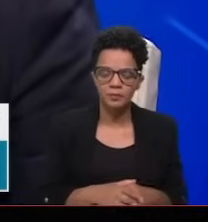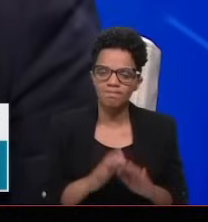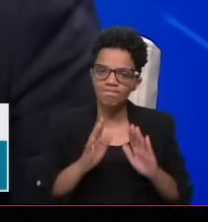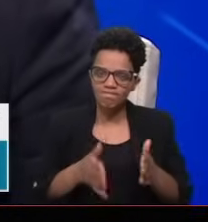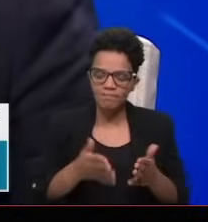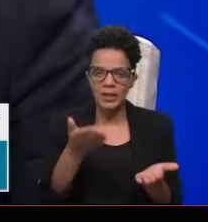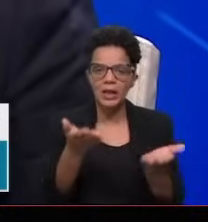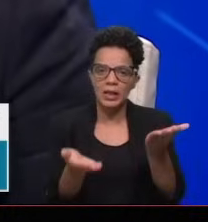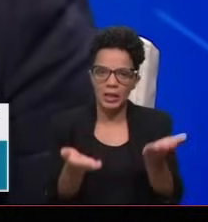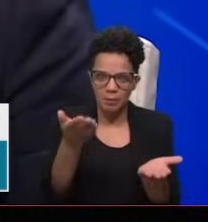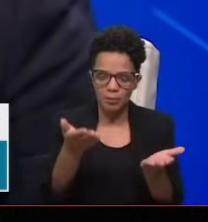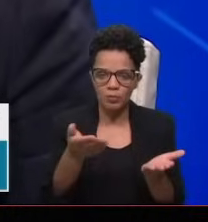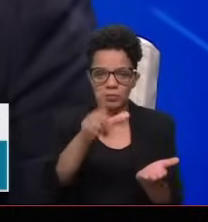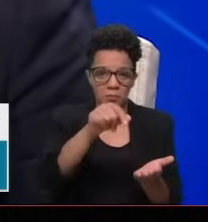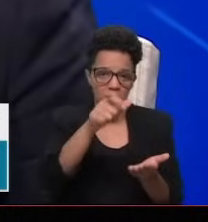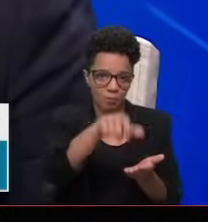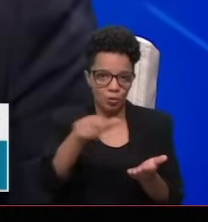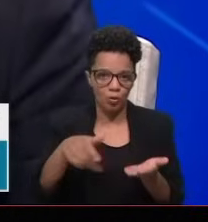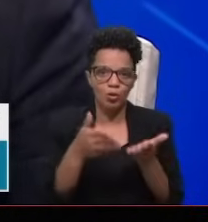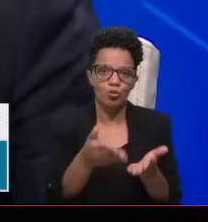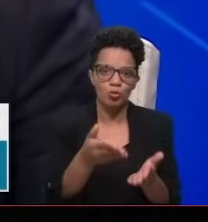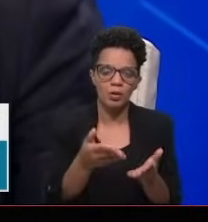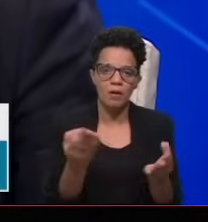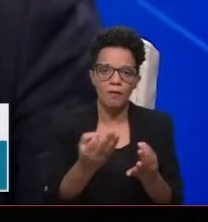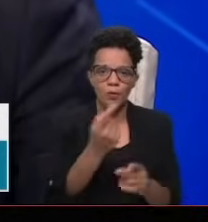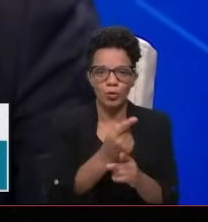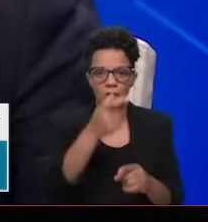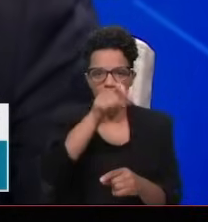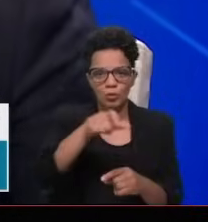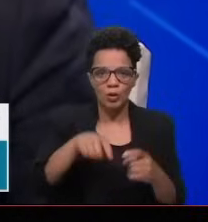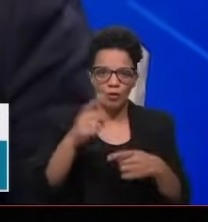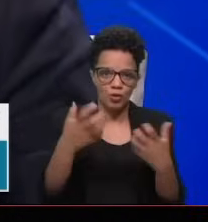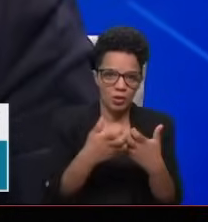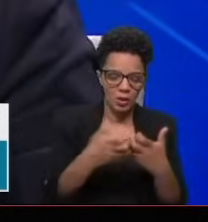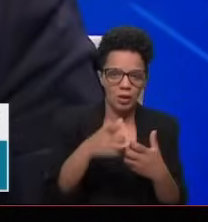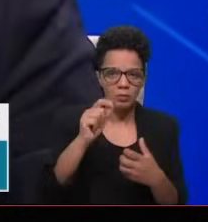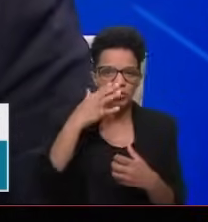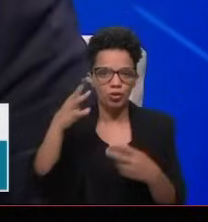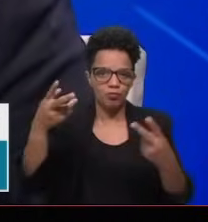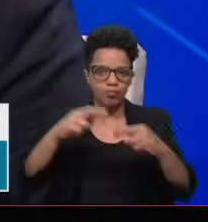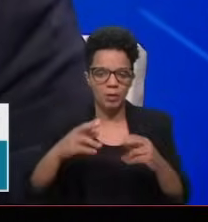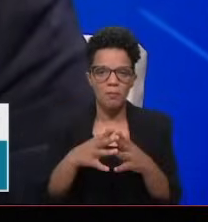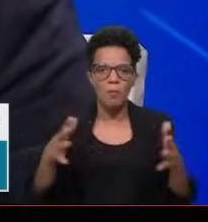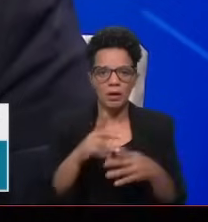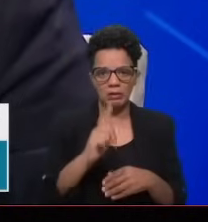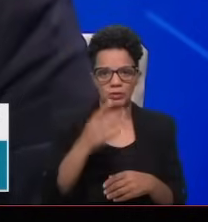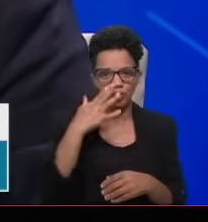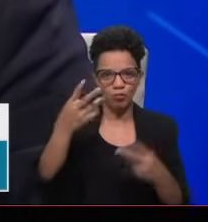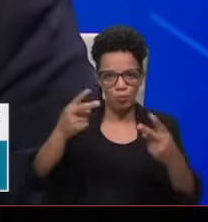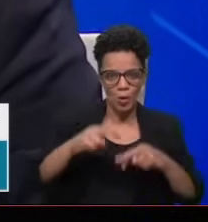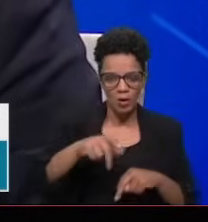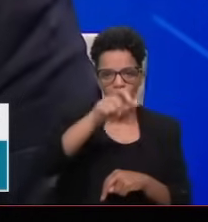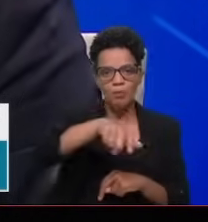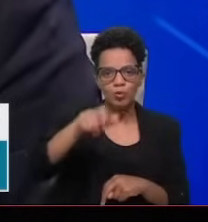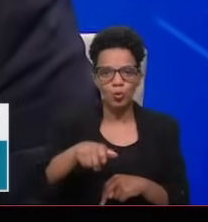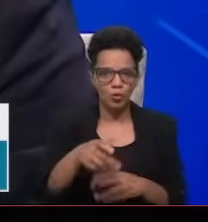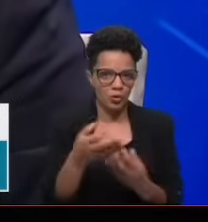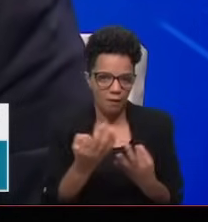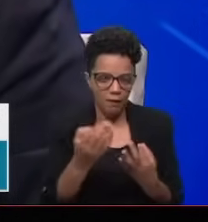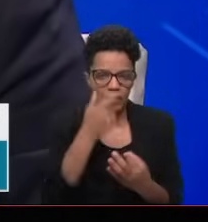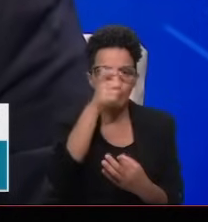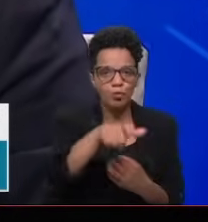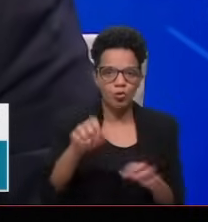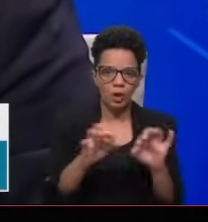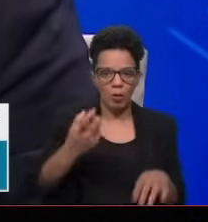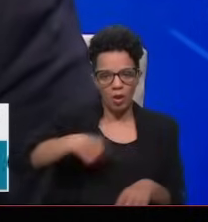algum equilíbrio humanitário também porque obviamente que os projetos e os imigrantes que aqui a maior parte são Imigrantes São pessoas são são são pessoas